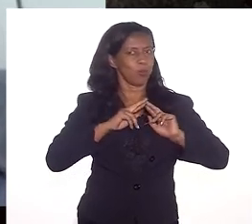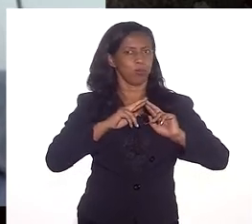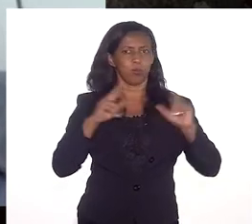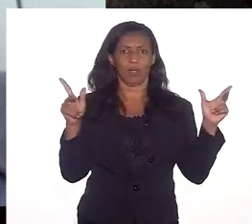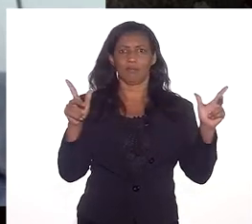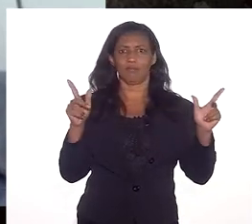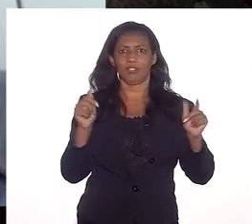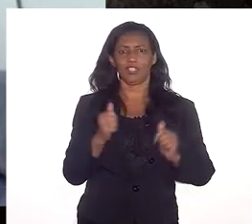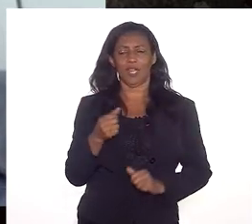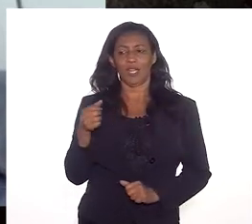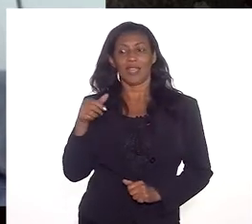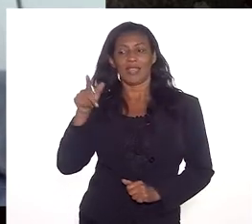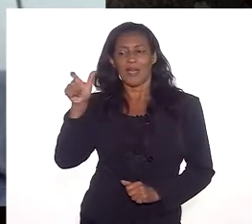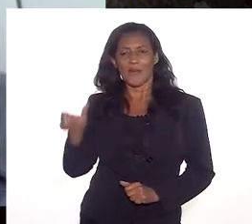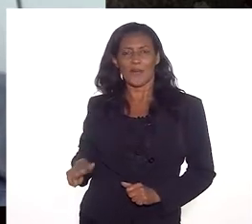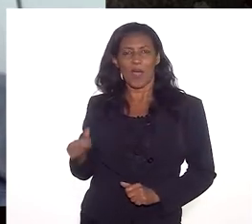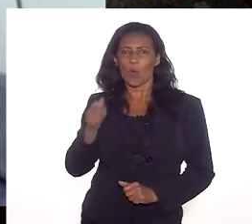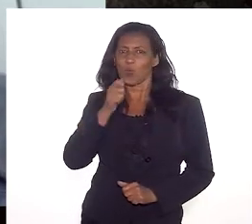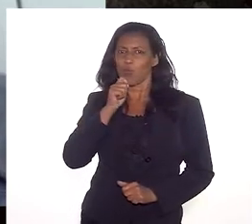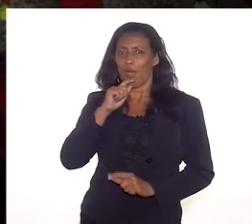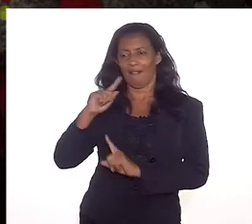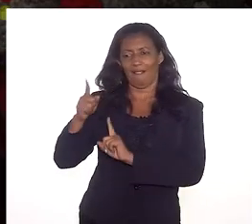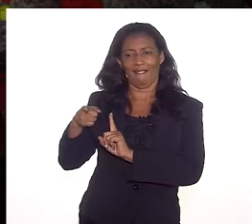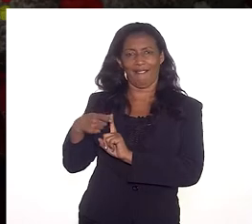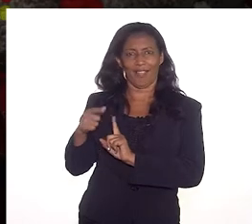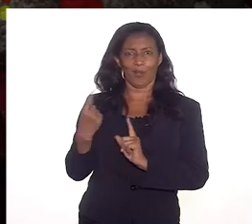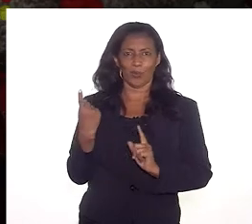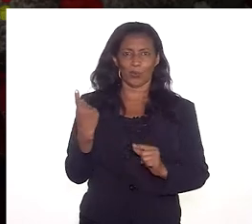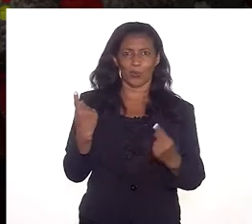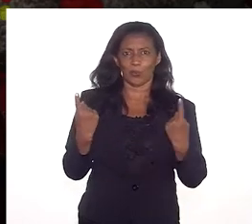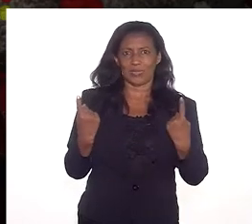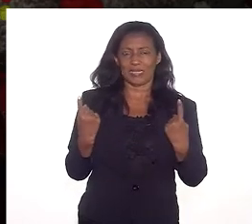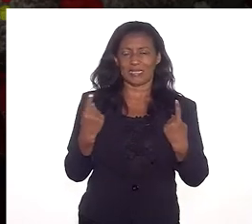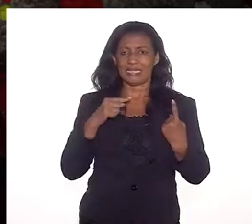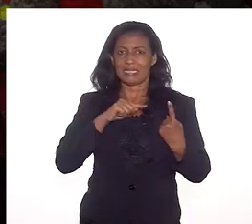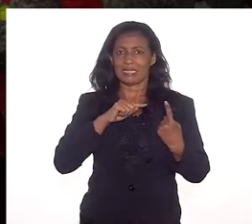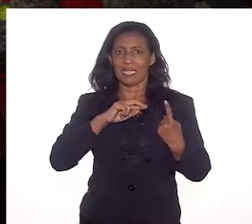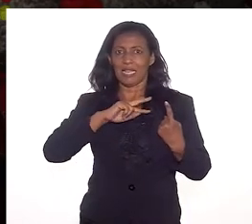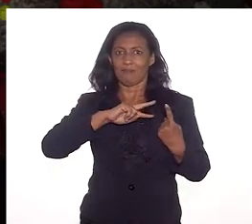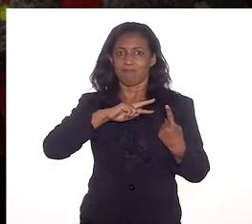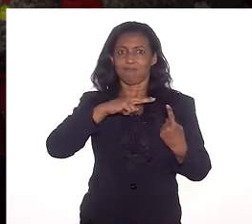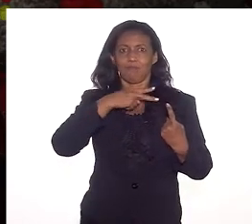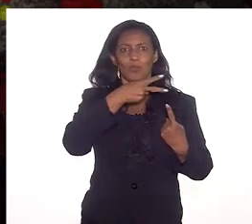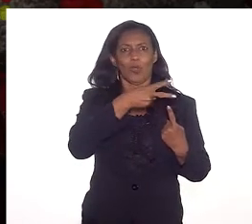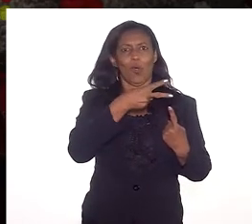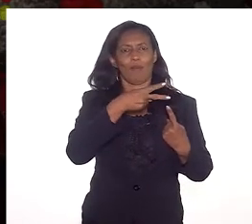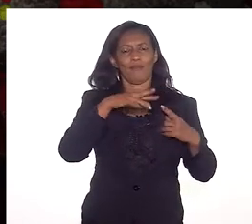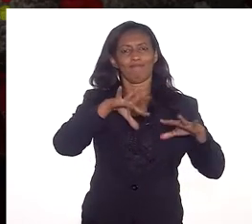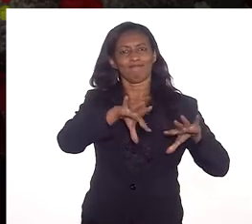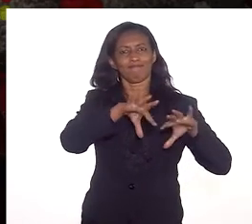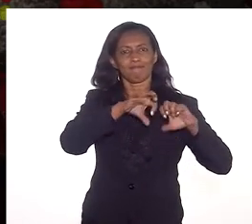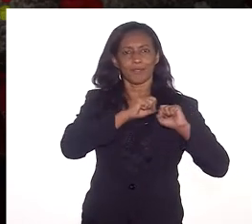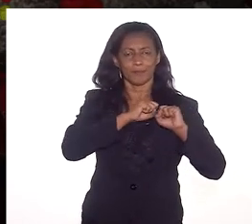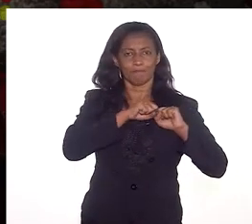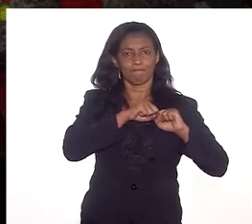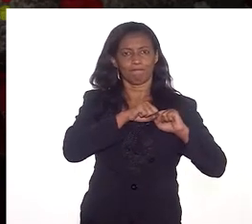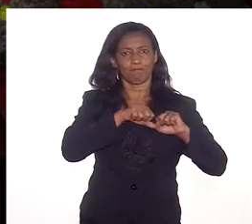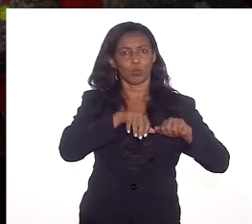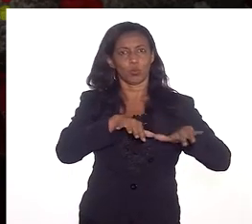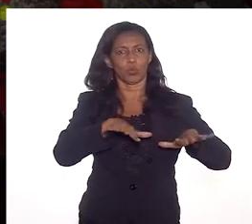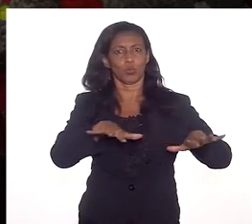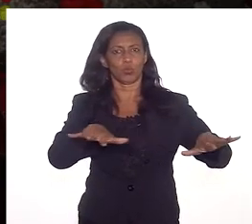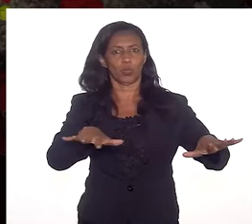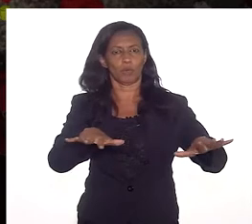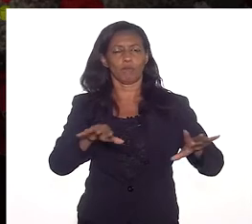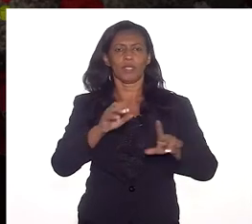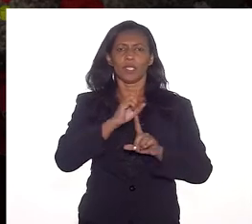possivelmente diferente das não grávidas. Isso acaba aumentando também o risco da contaminação.